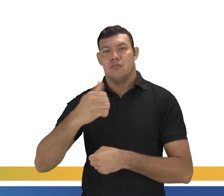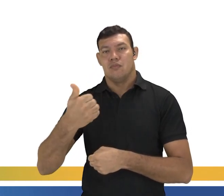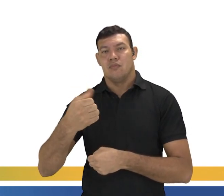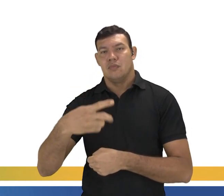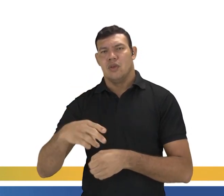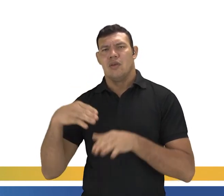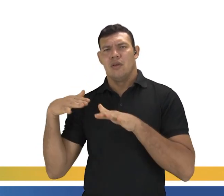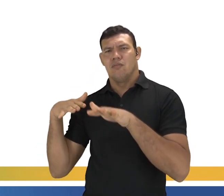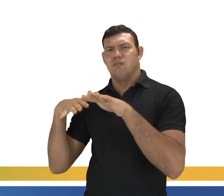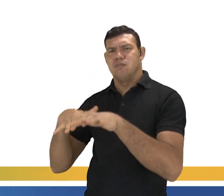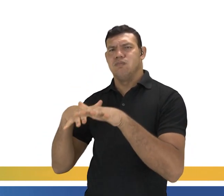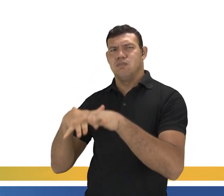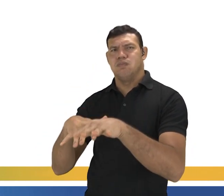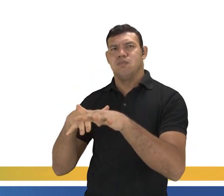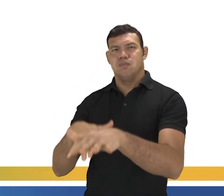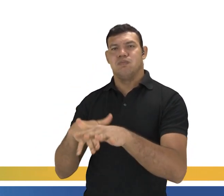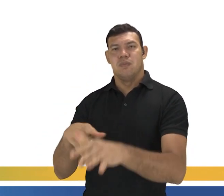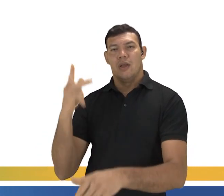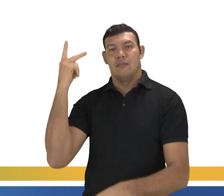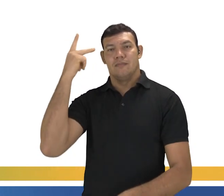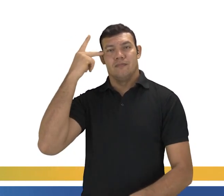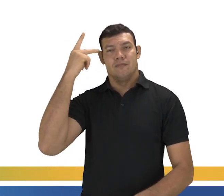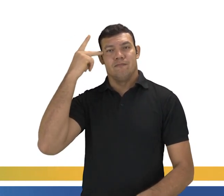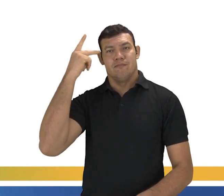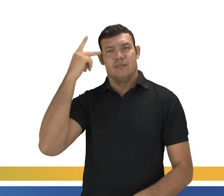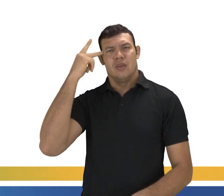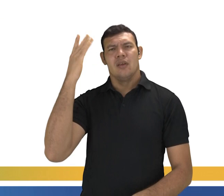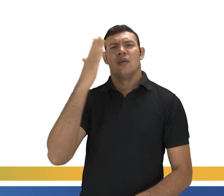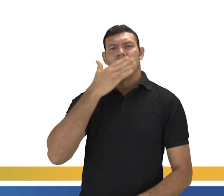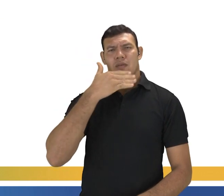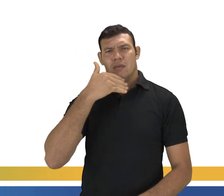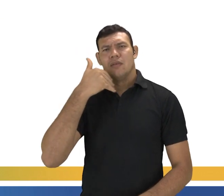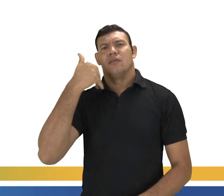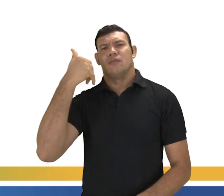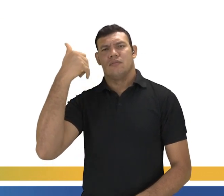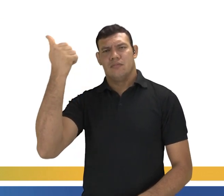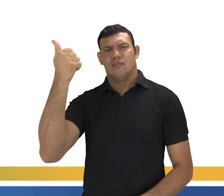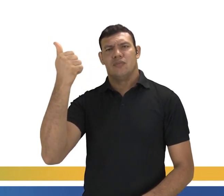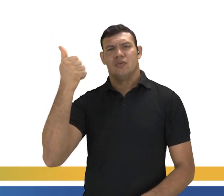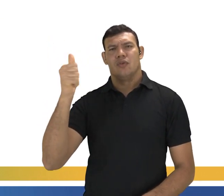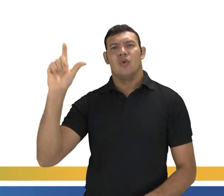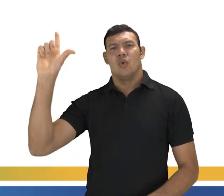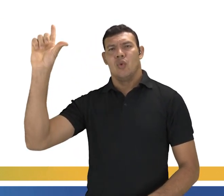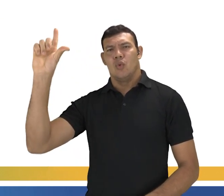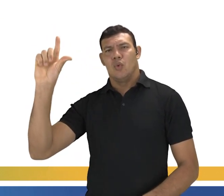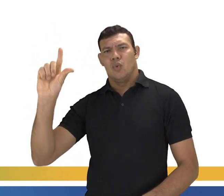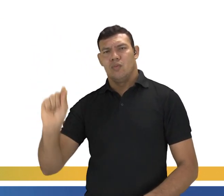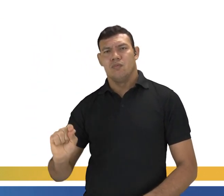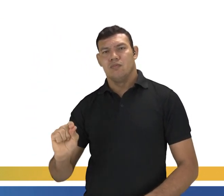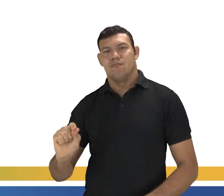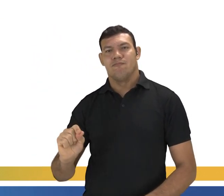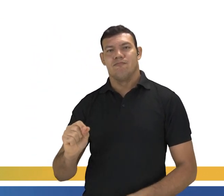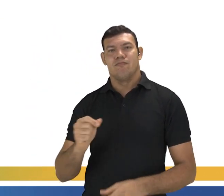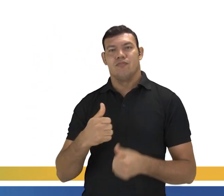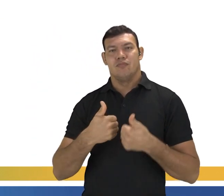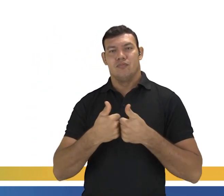ruas da capital de São Paulo em reivindicação por melhorias e redução dos preços dos transportes